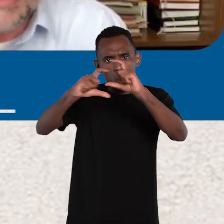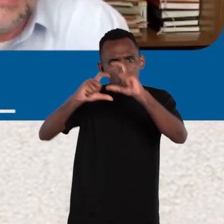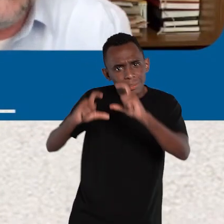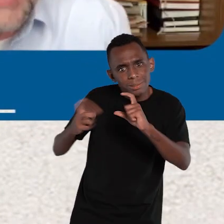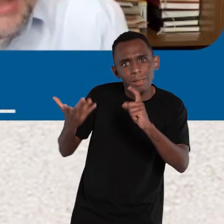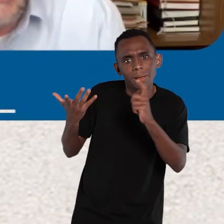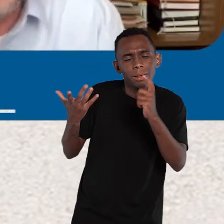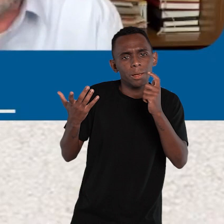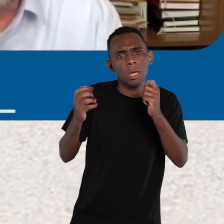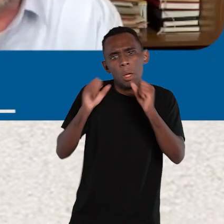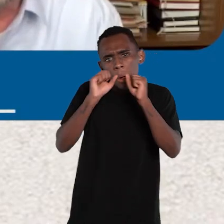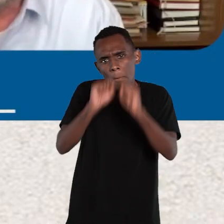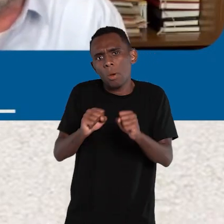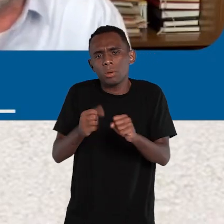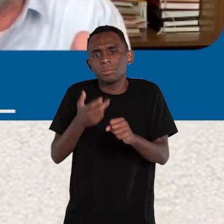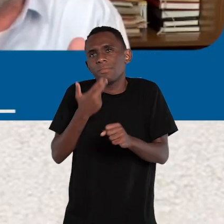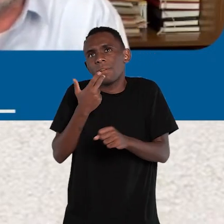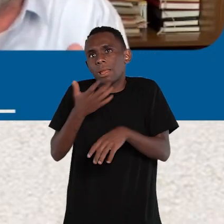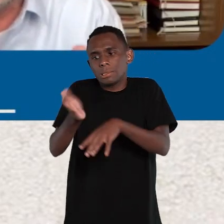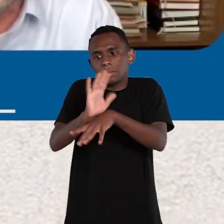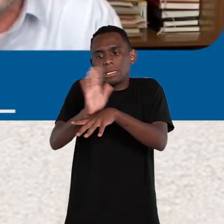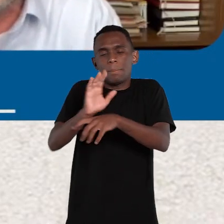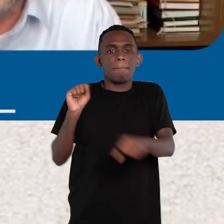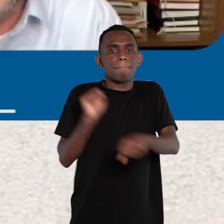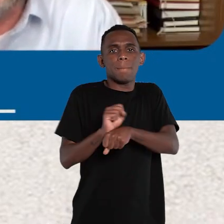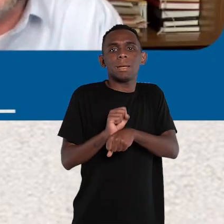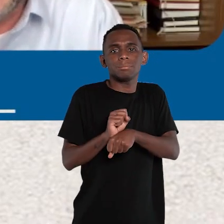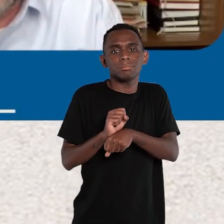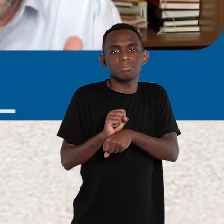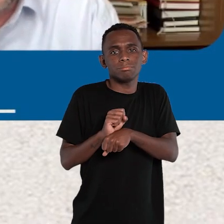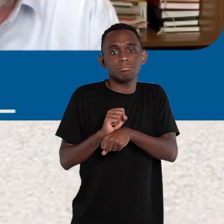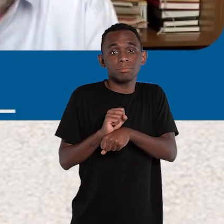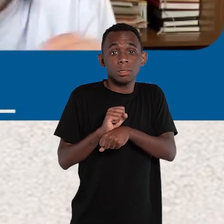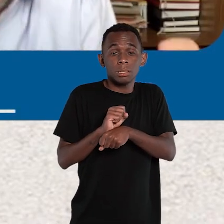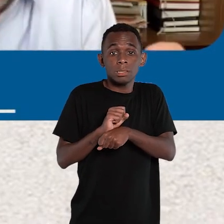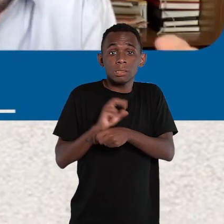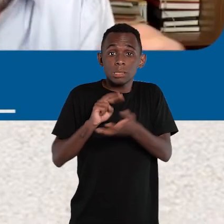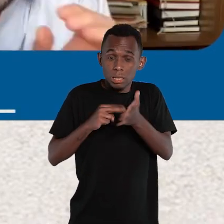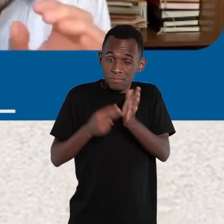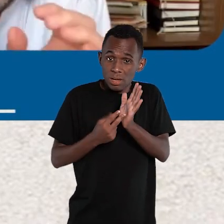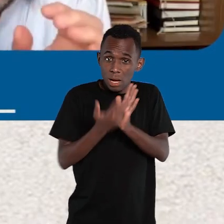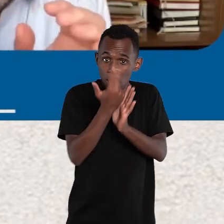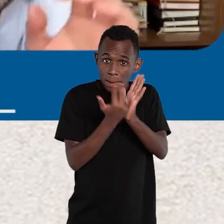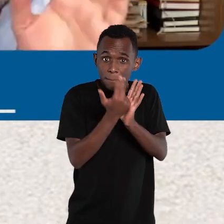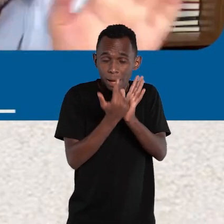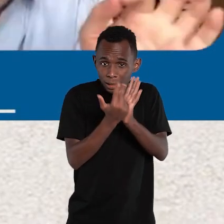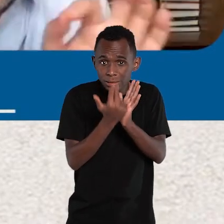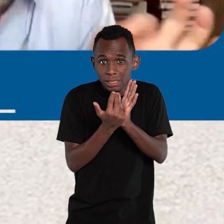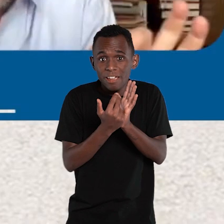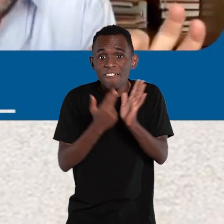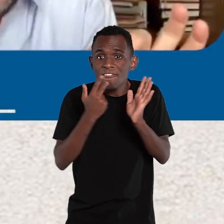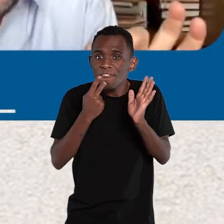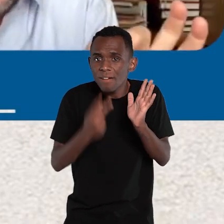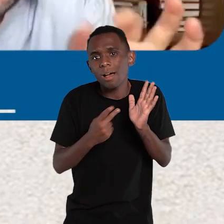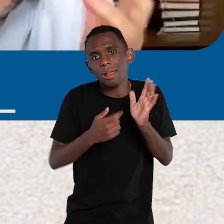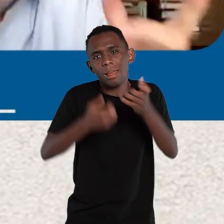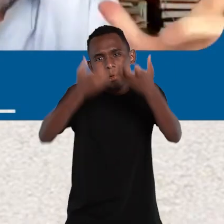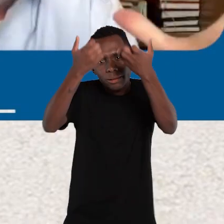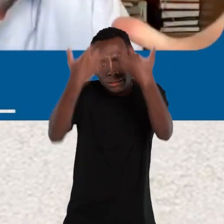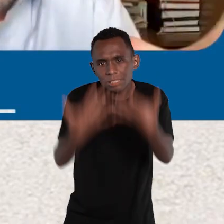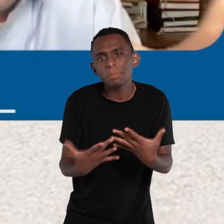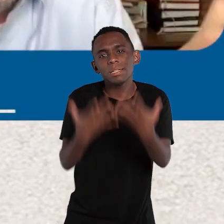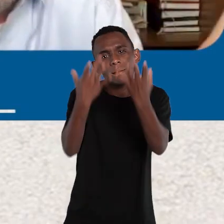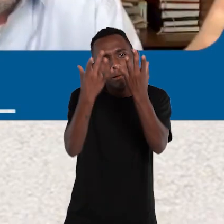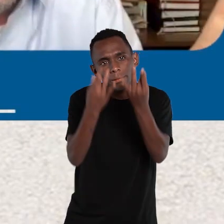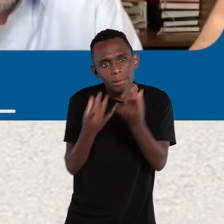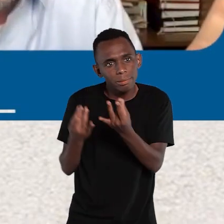história em quadrinho, evidentemente, pode até ser chamada de cinema estático. É imagem e fala, tudo muito sucinto. Ninguém vai